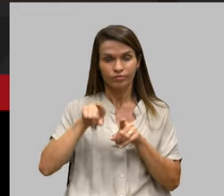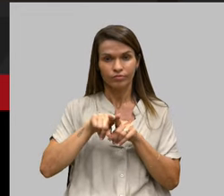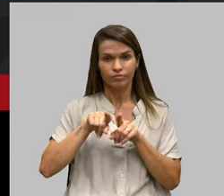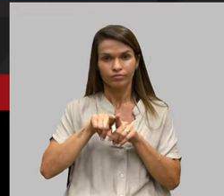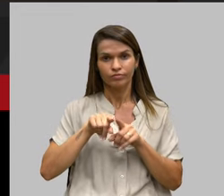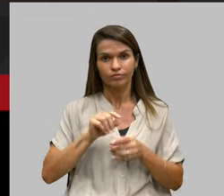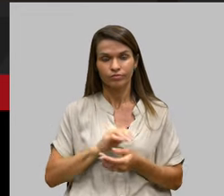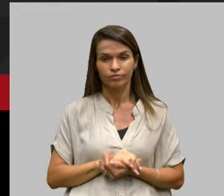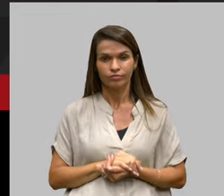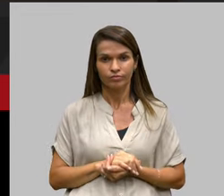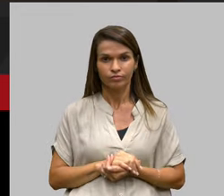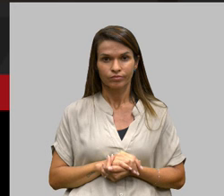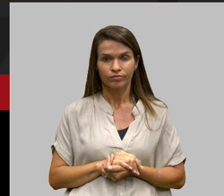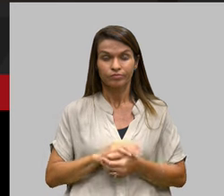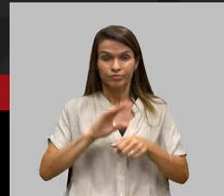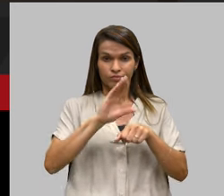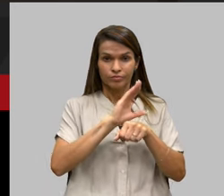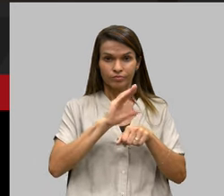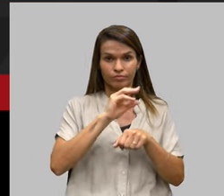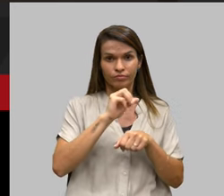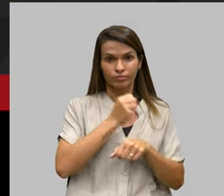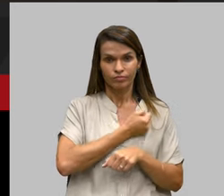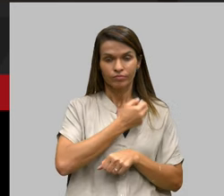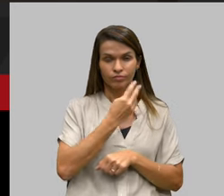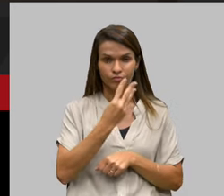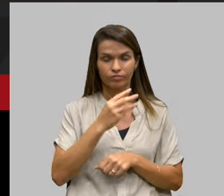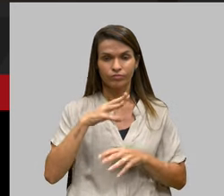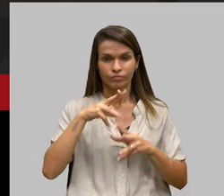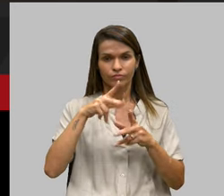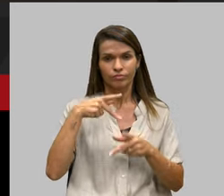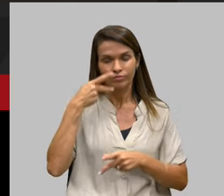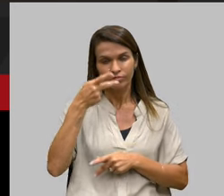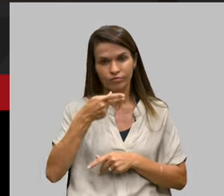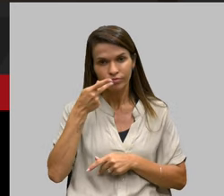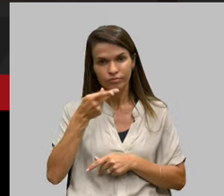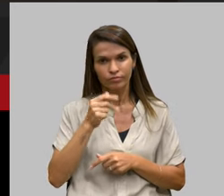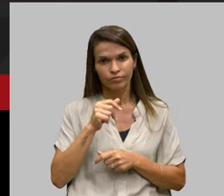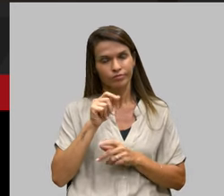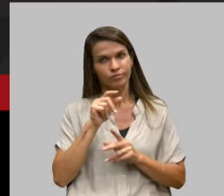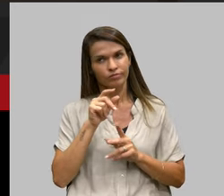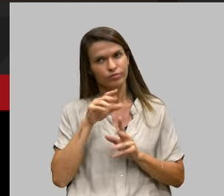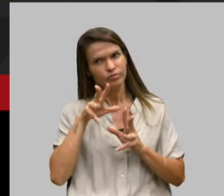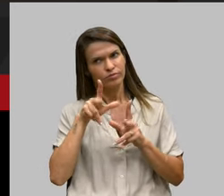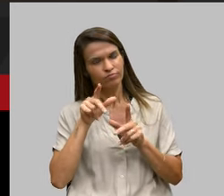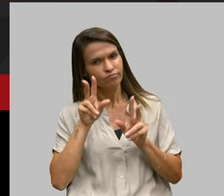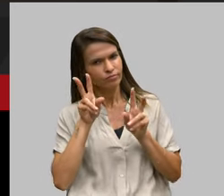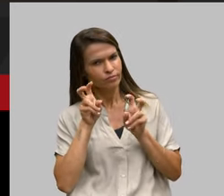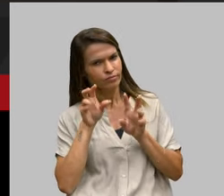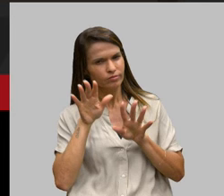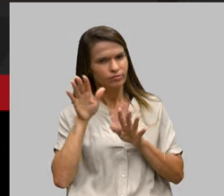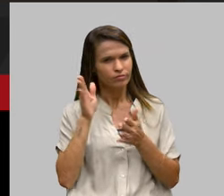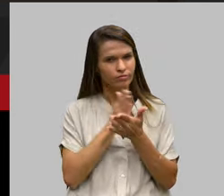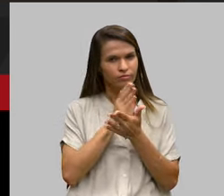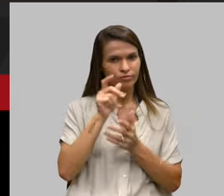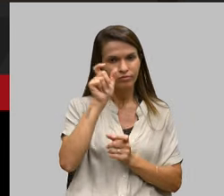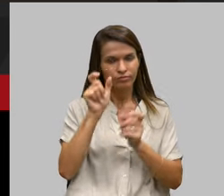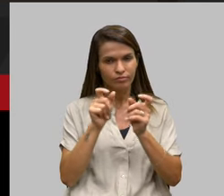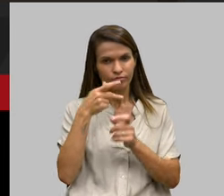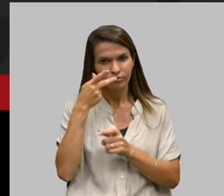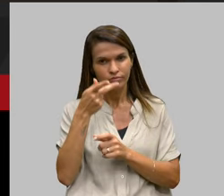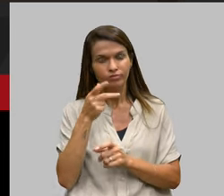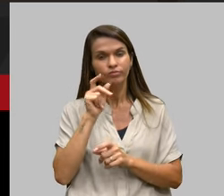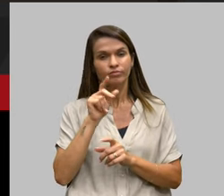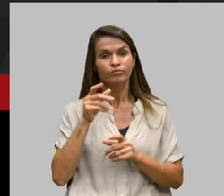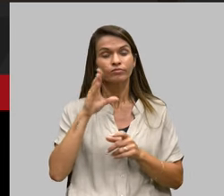a emenda constitucional número TR o que todo mundo dizia todo mundo vírgula né pessoal algumas algumas pessoas dizem é que o